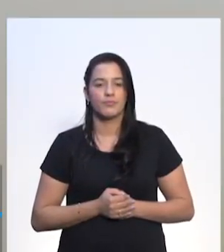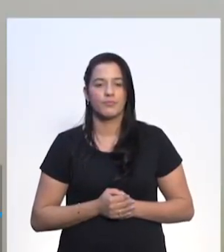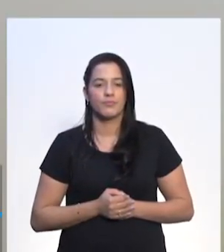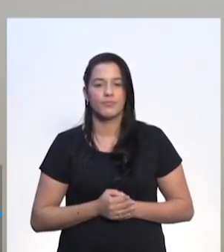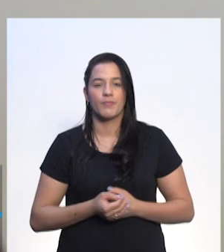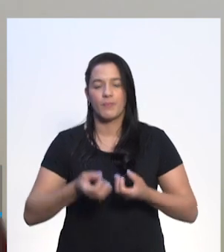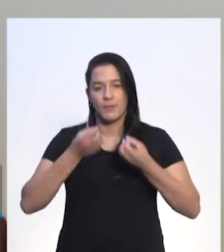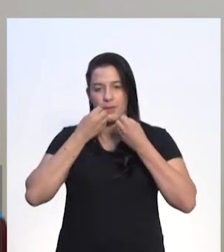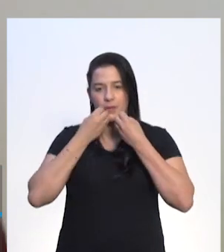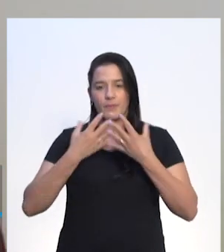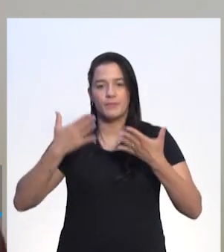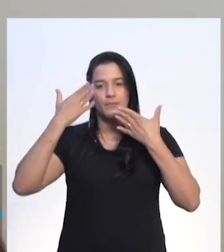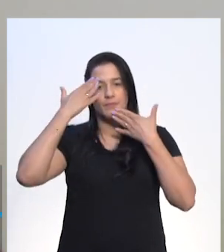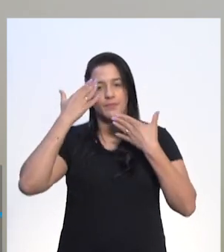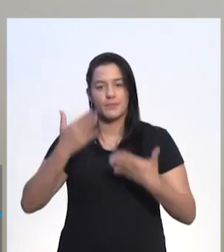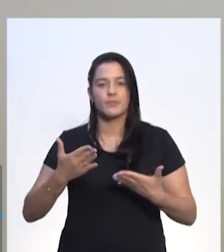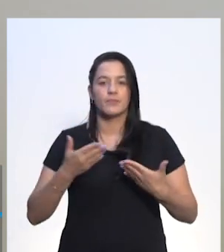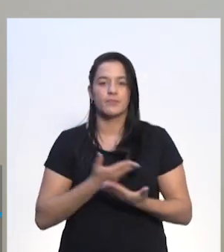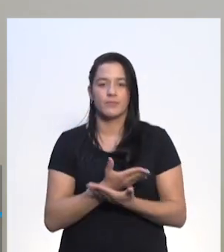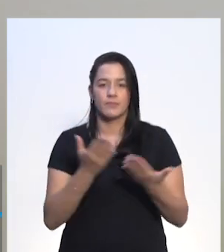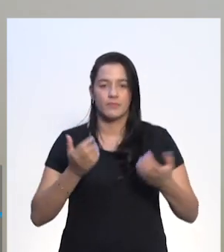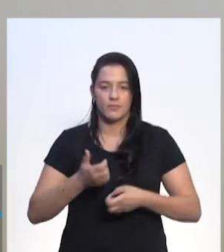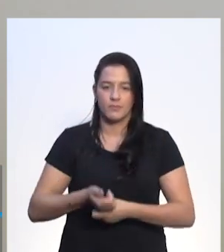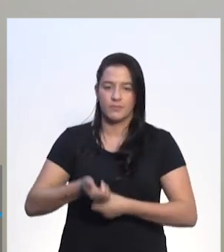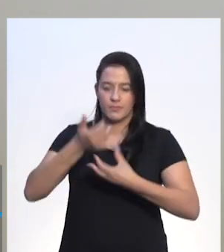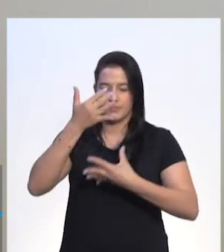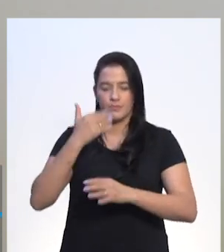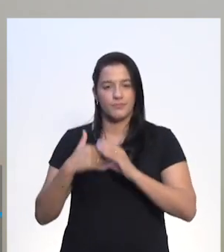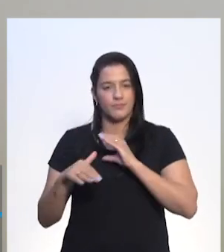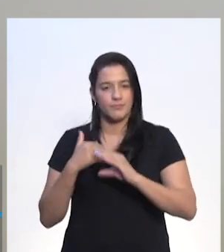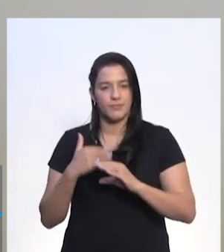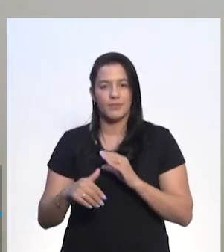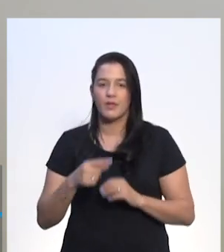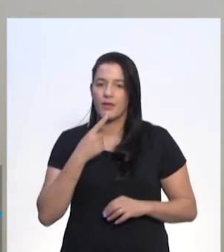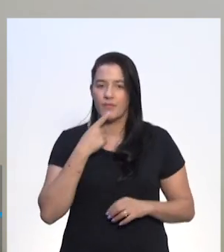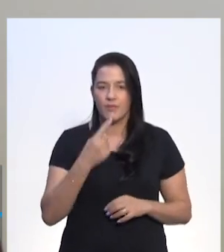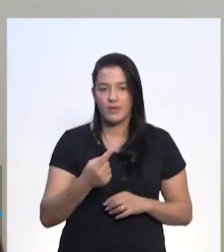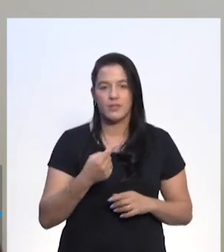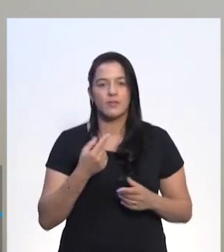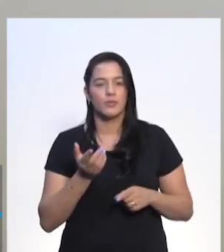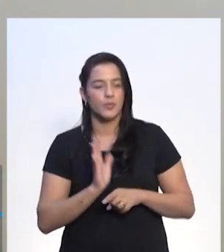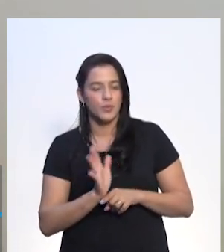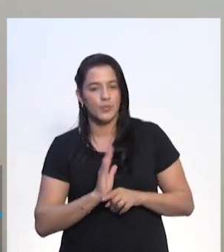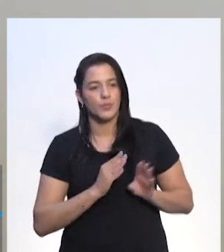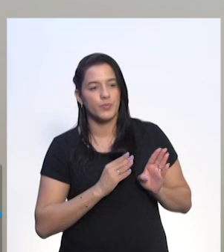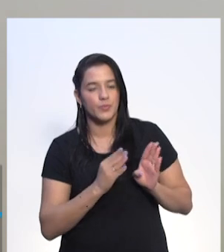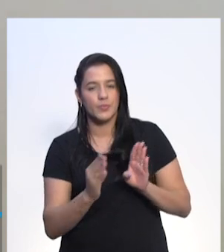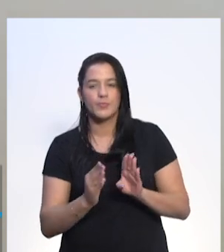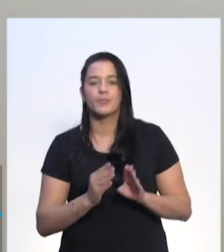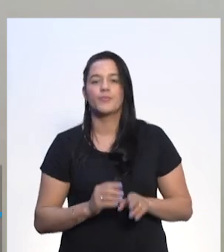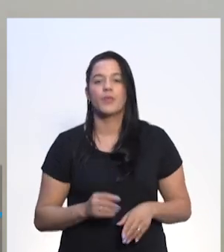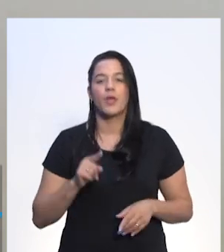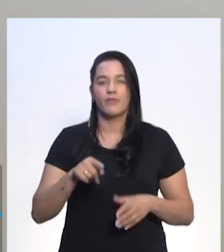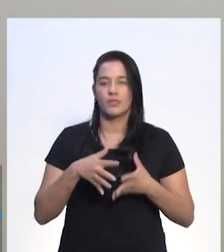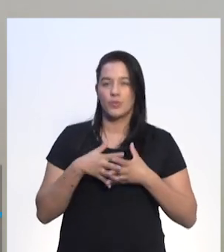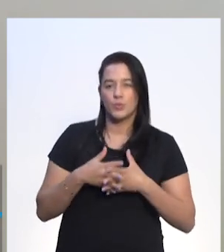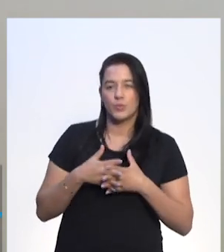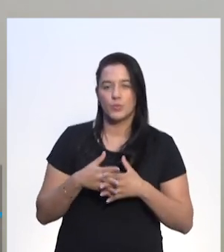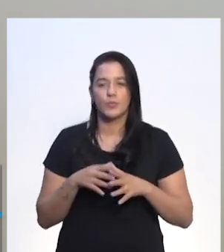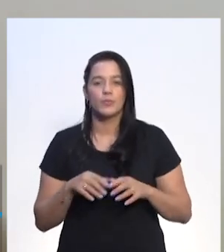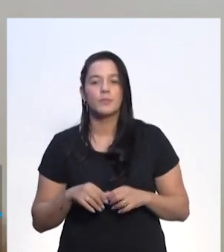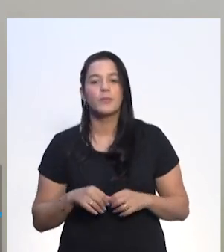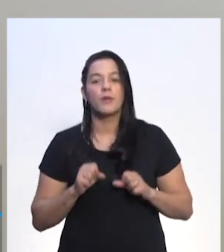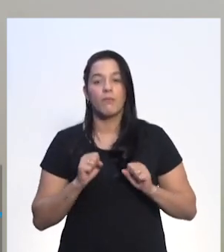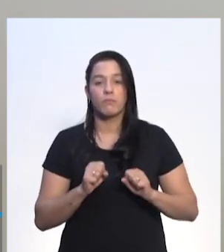Muito obrigada, pessoal, pela interação de vocês, falando um pouco sobre o vídeo, tirando dúvidas.